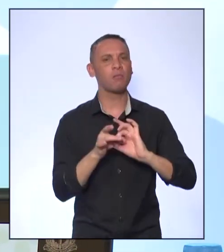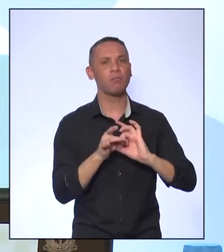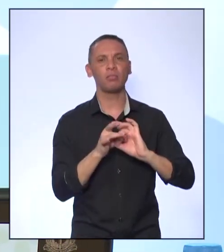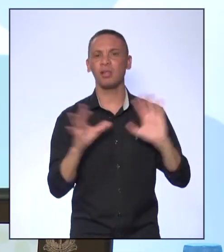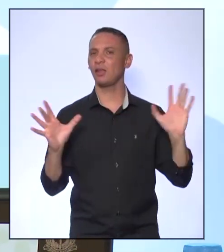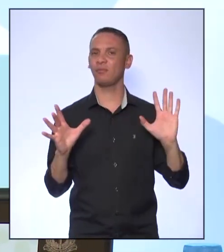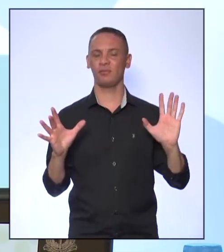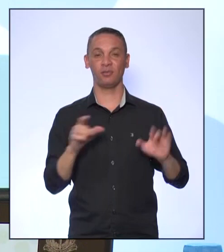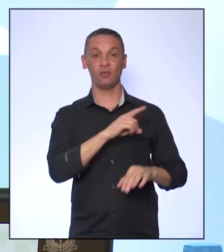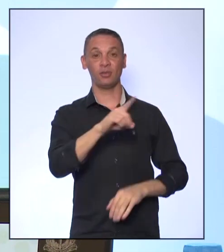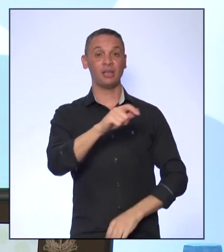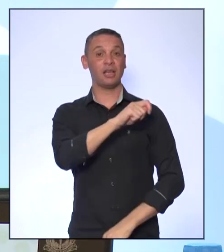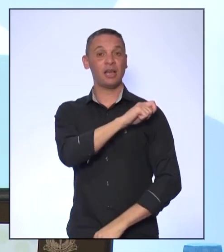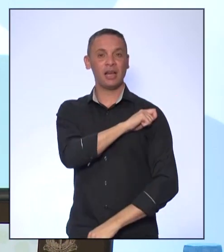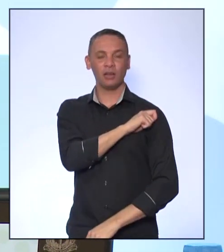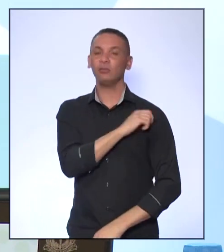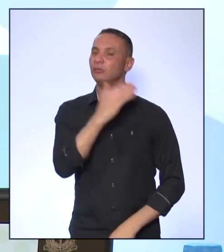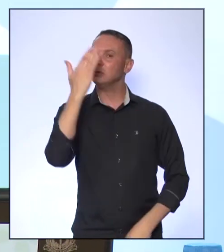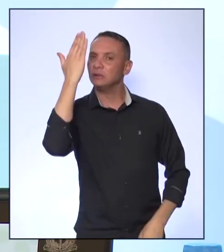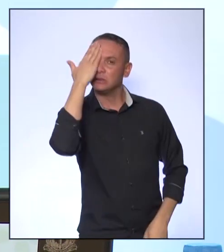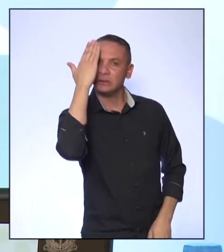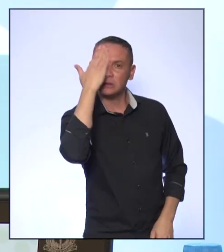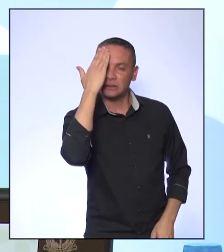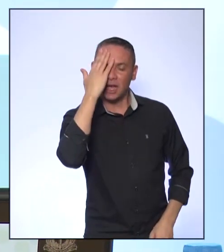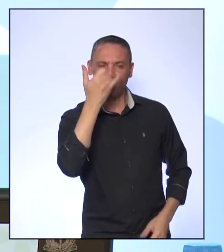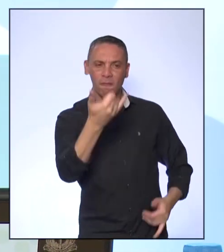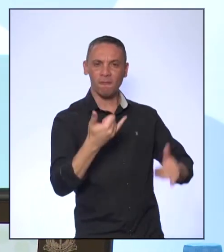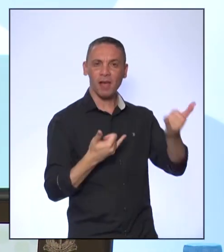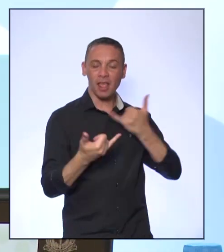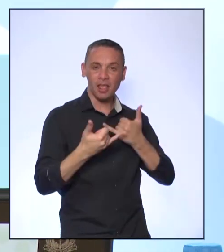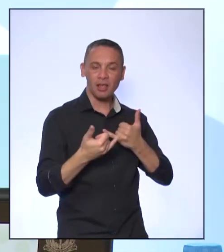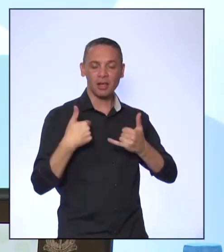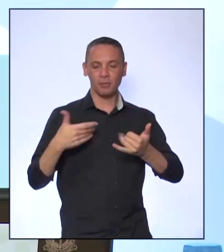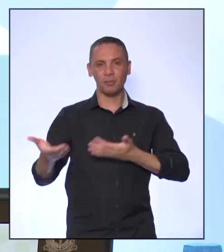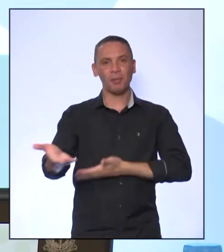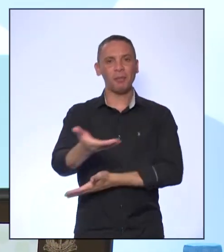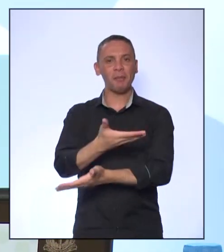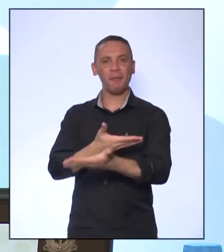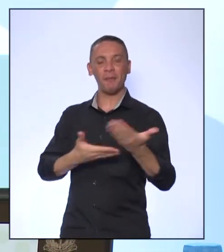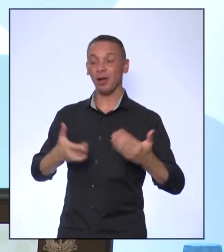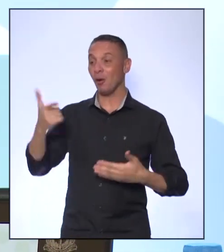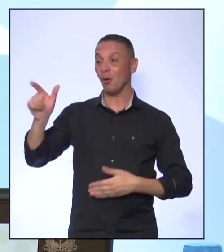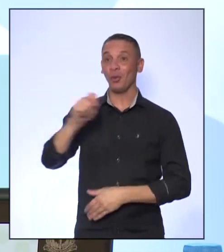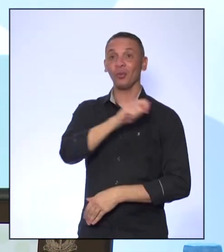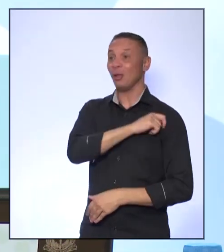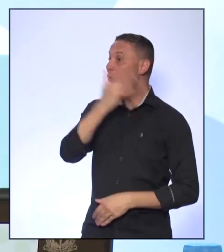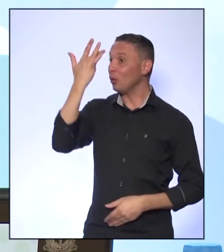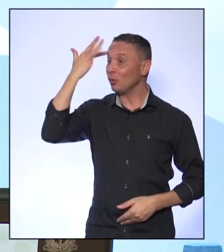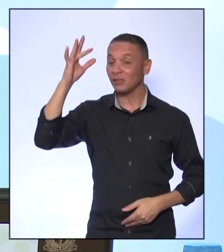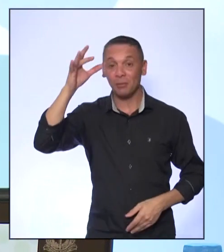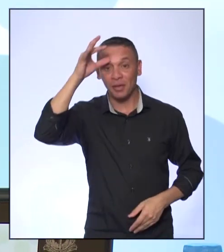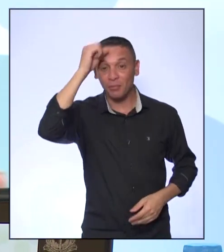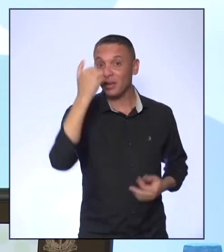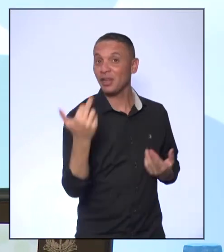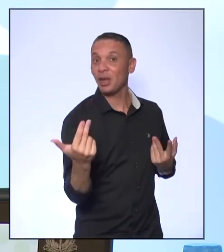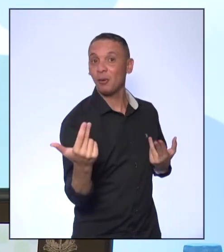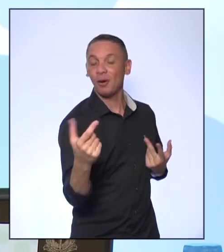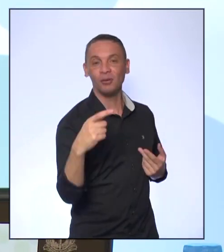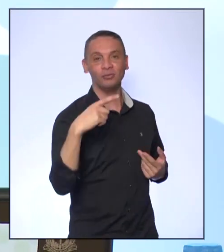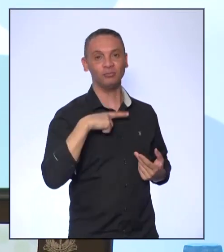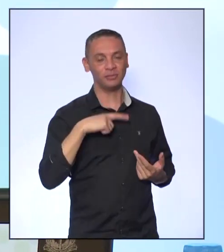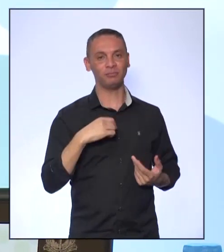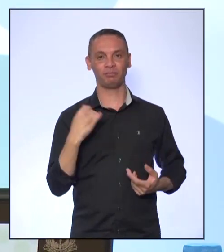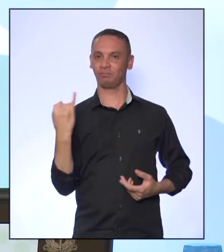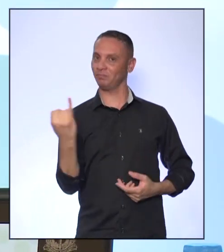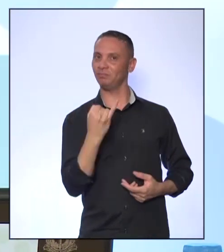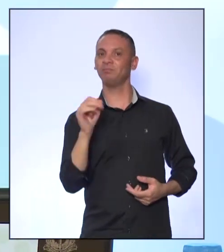que você, aluno, sabe, o colega não sabe. Então, divida realmente o que é pertinente à aula. Né, professor? É importante usar